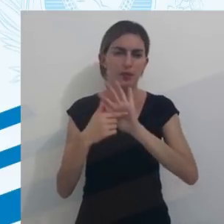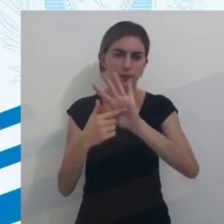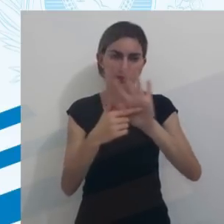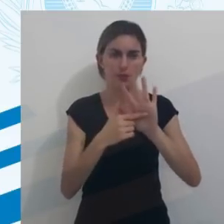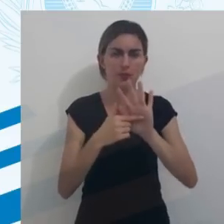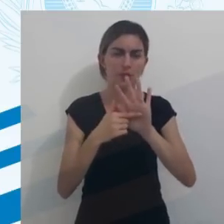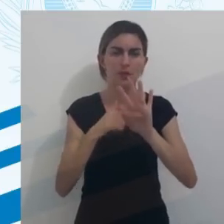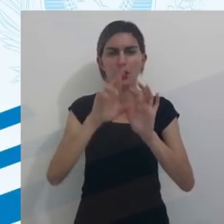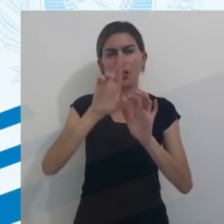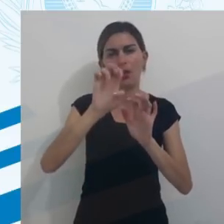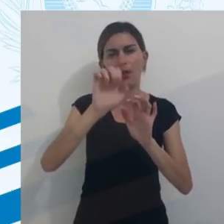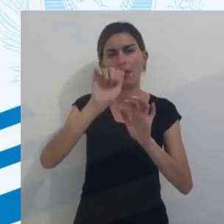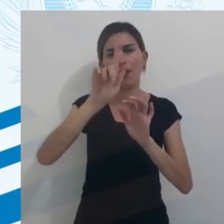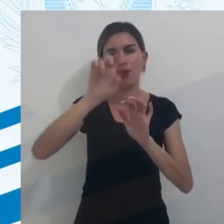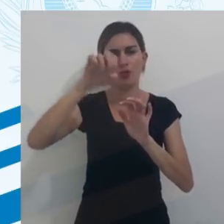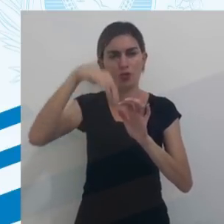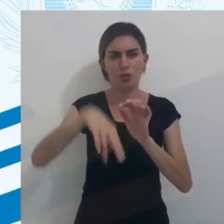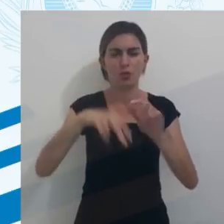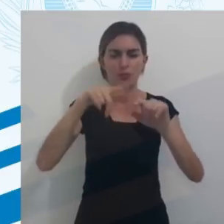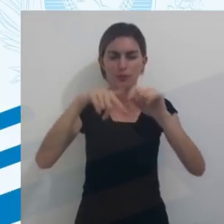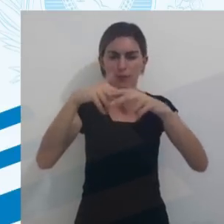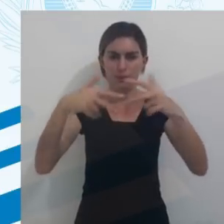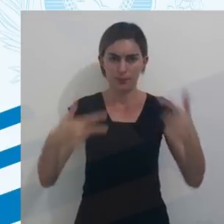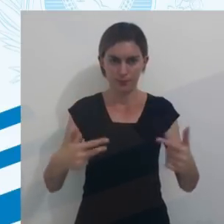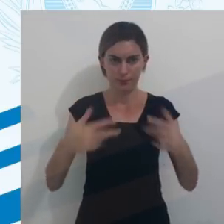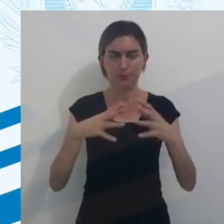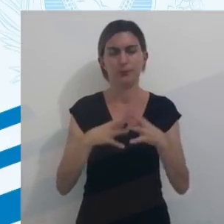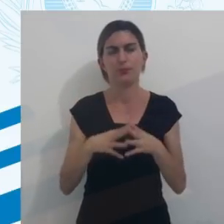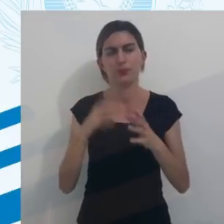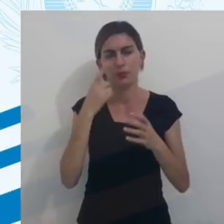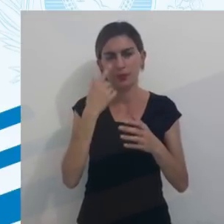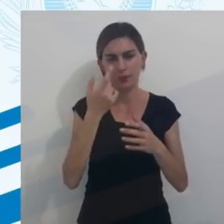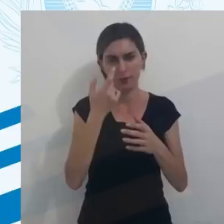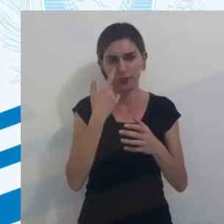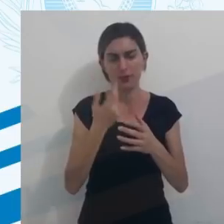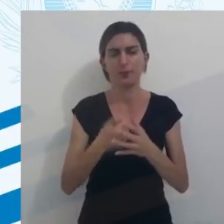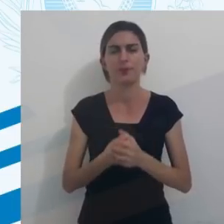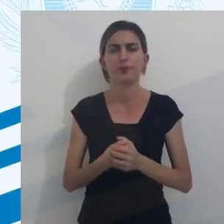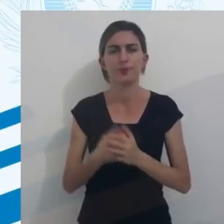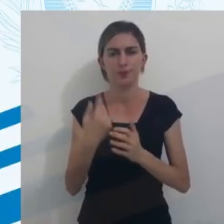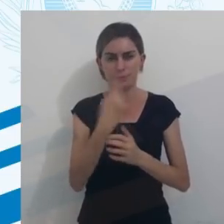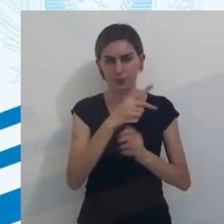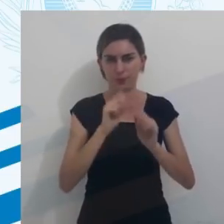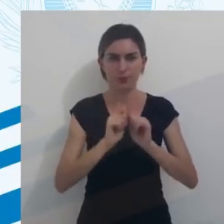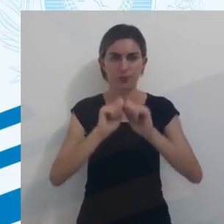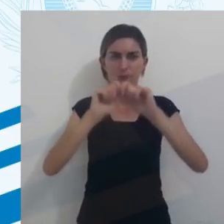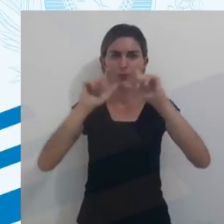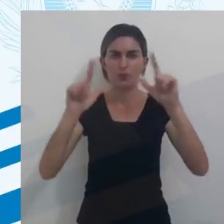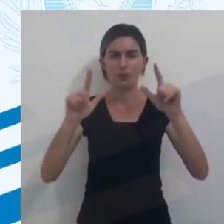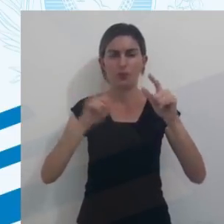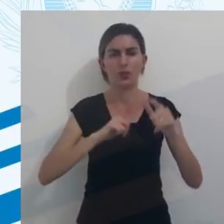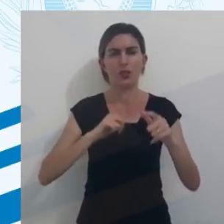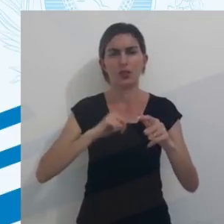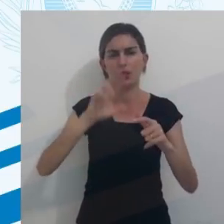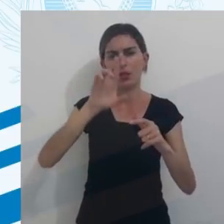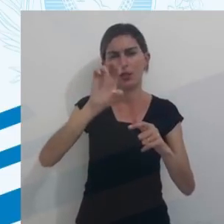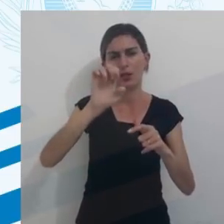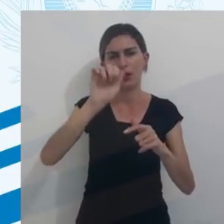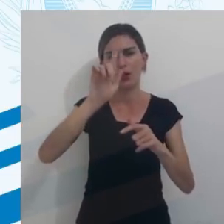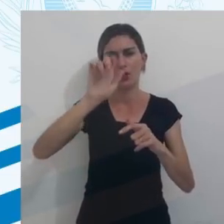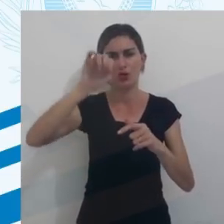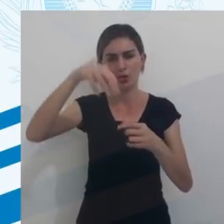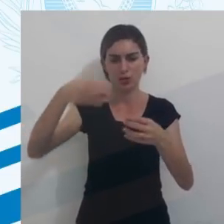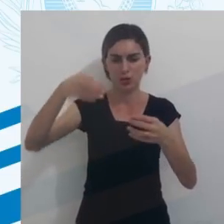para reagentes e produto. Veja, minha gente, essa imagem onde eu tenho reagentes